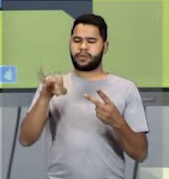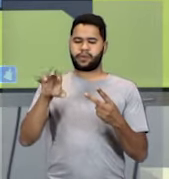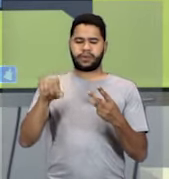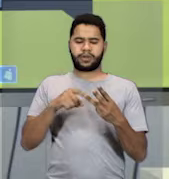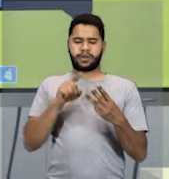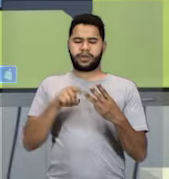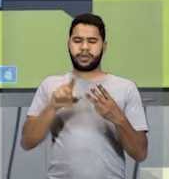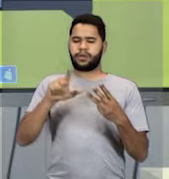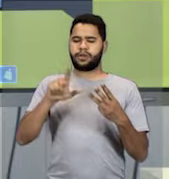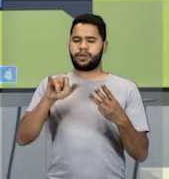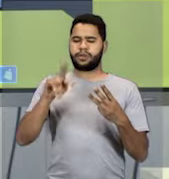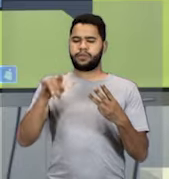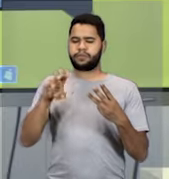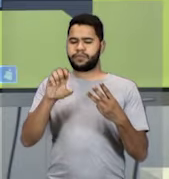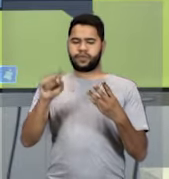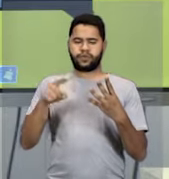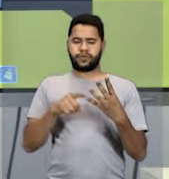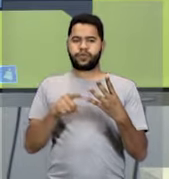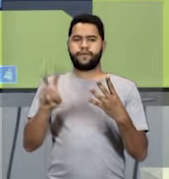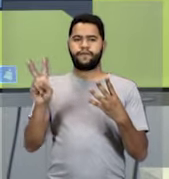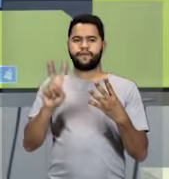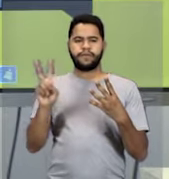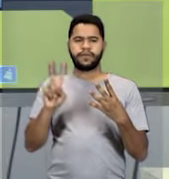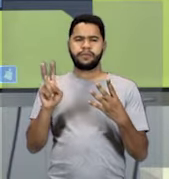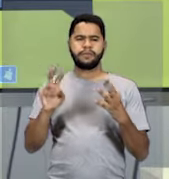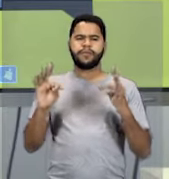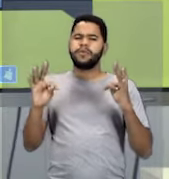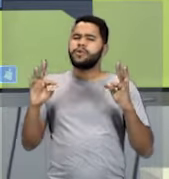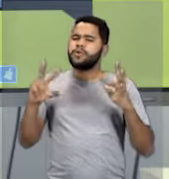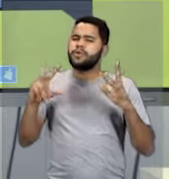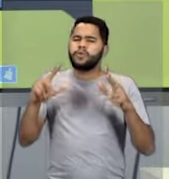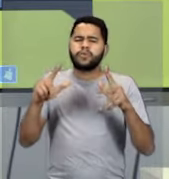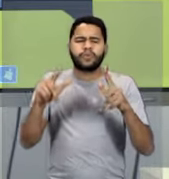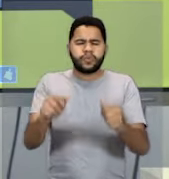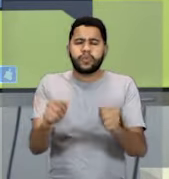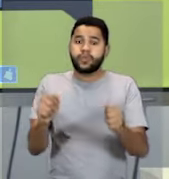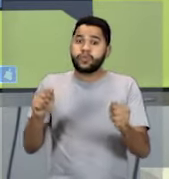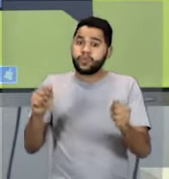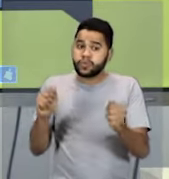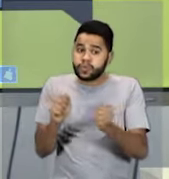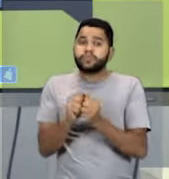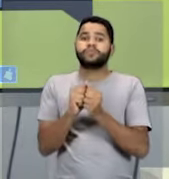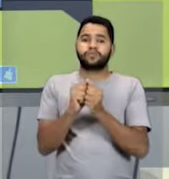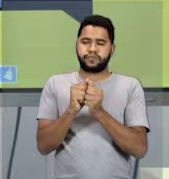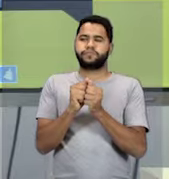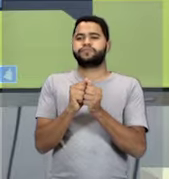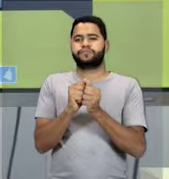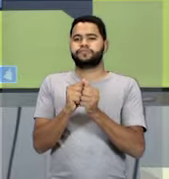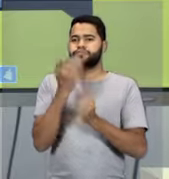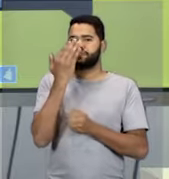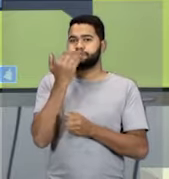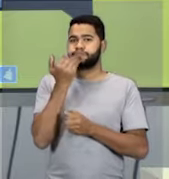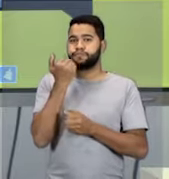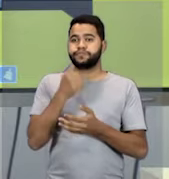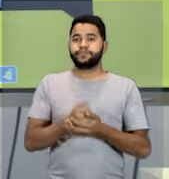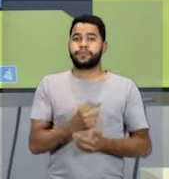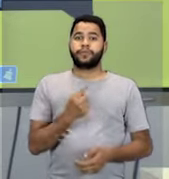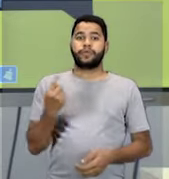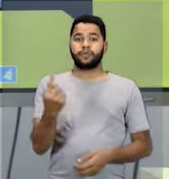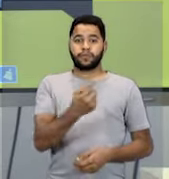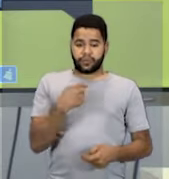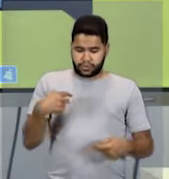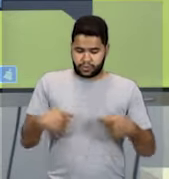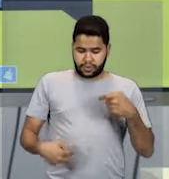as vitaminas, e elas estão todas unidas, todas juntas ali no alimento. O nosso